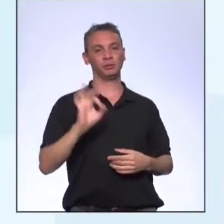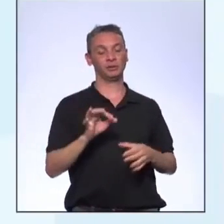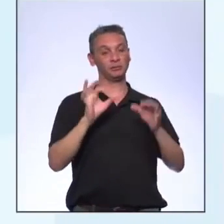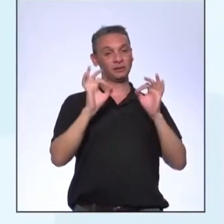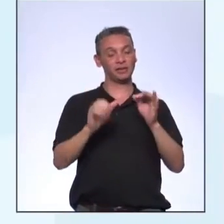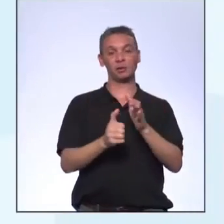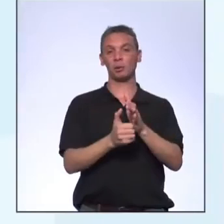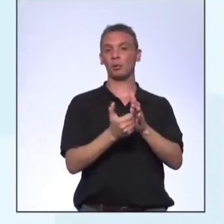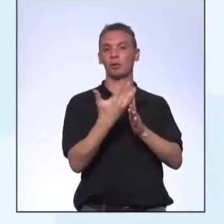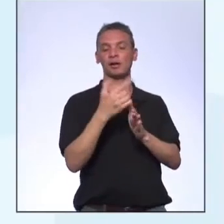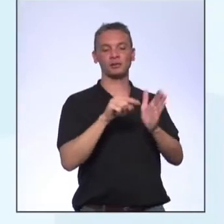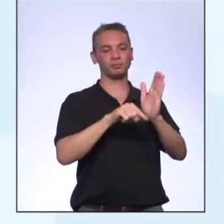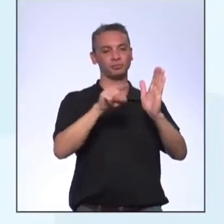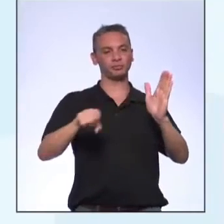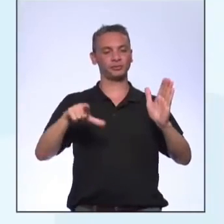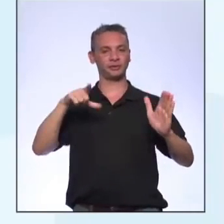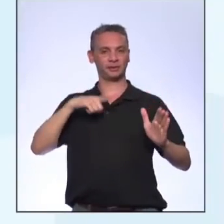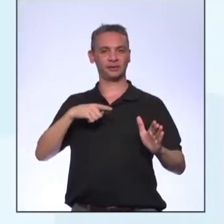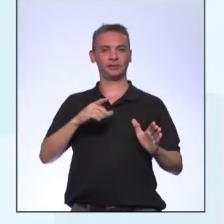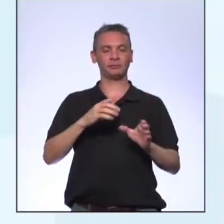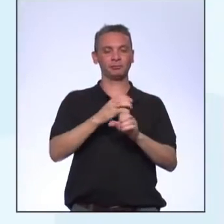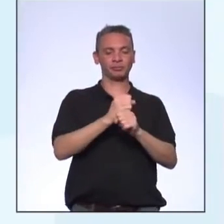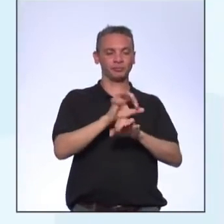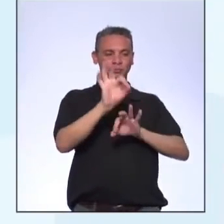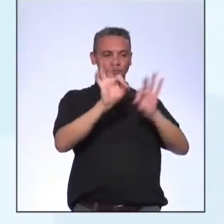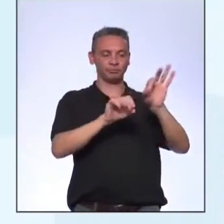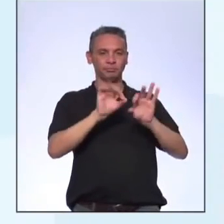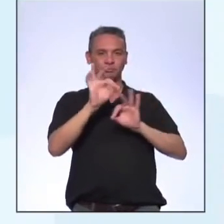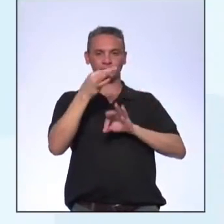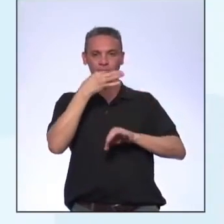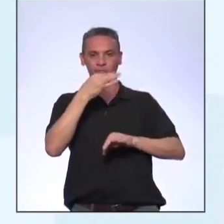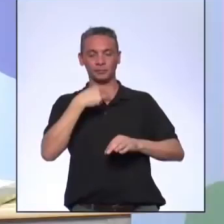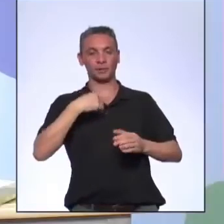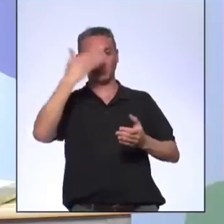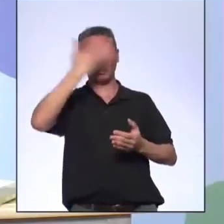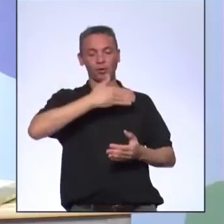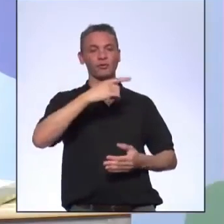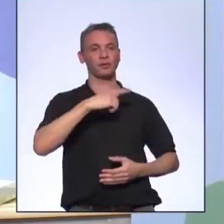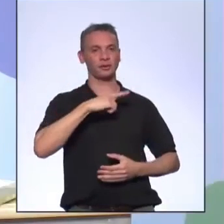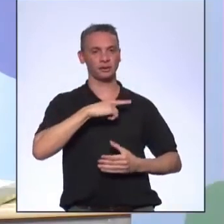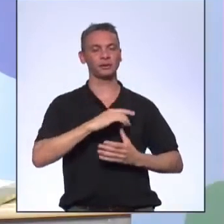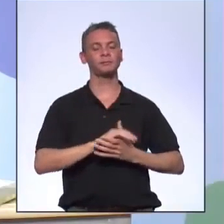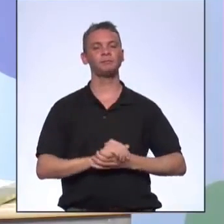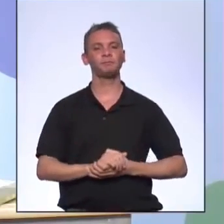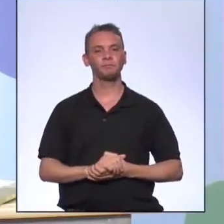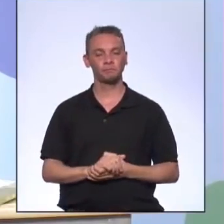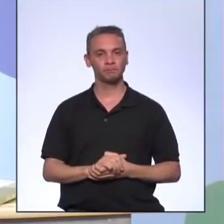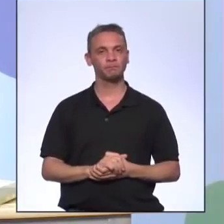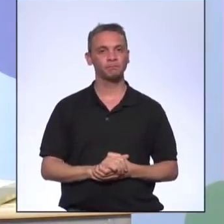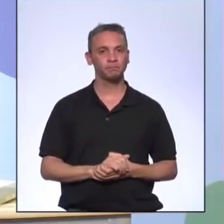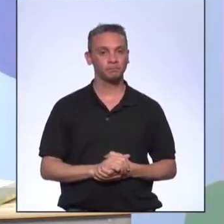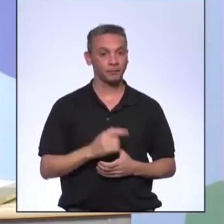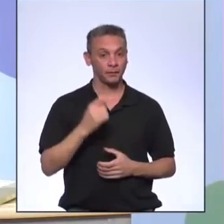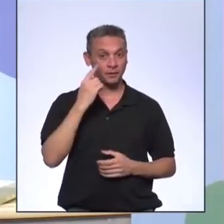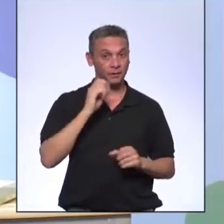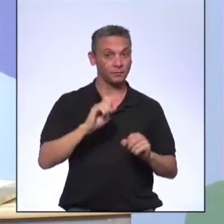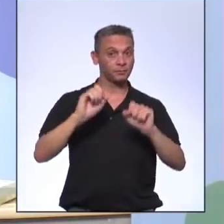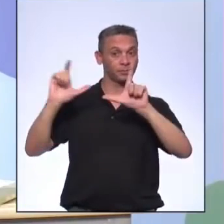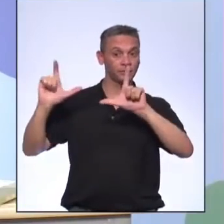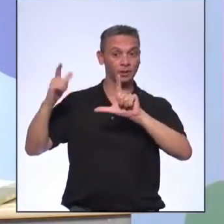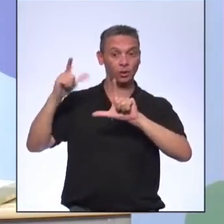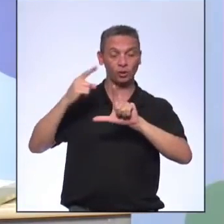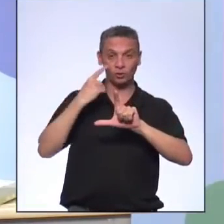dados bem estatísticos mesmo, que a gente coloca como argumento de comprovação, ok? Oh, meu Deus, vamos para a próxima